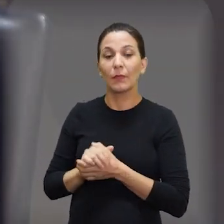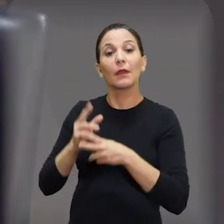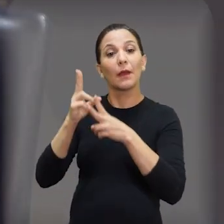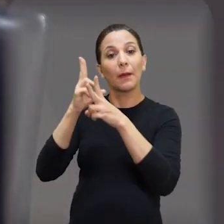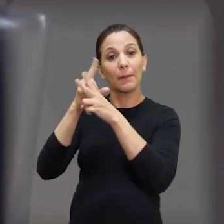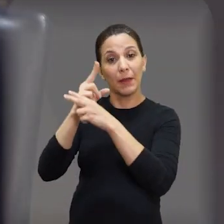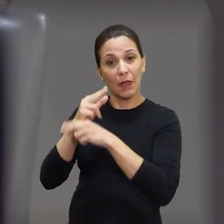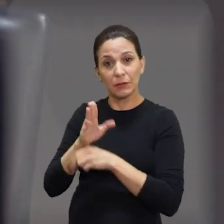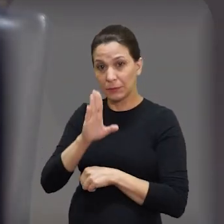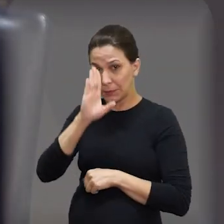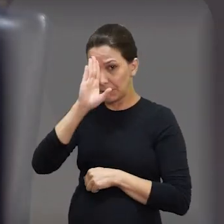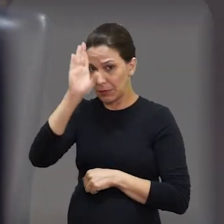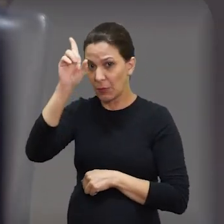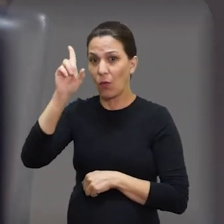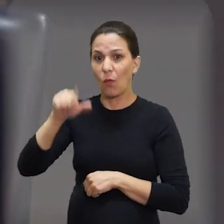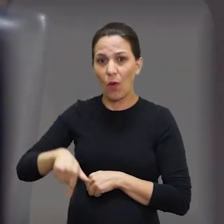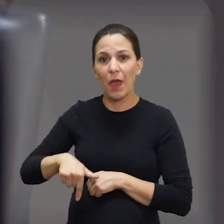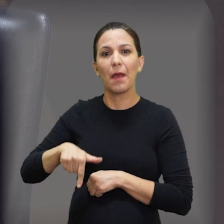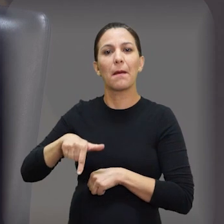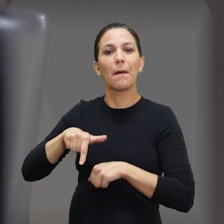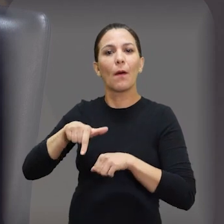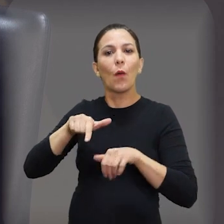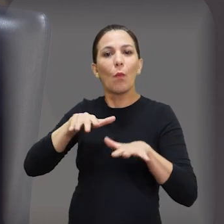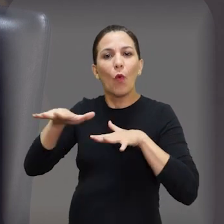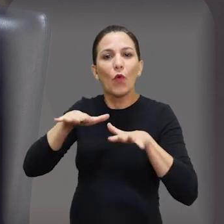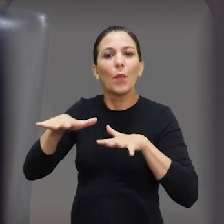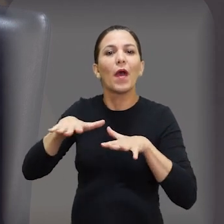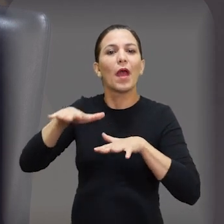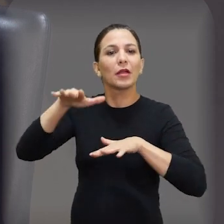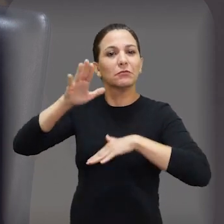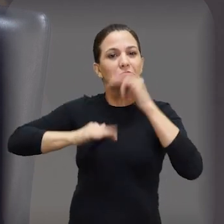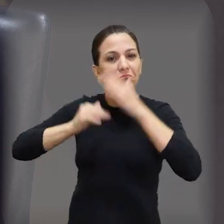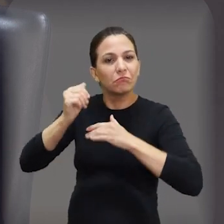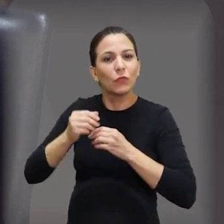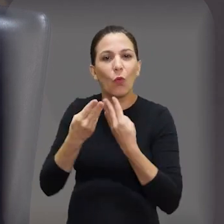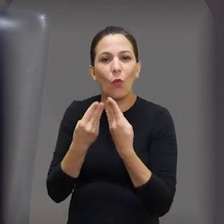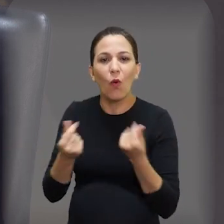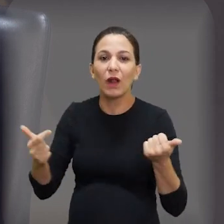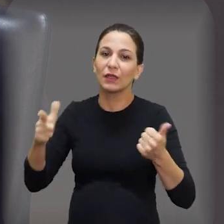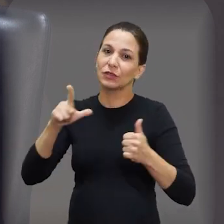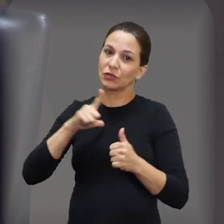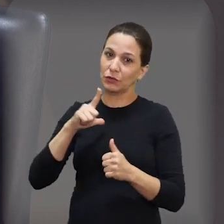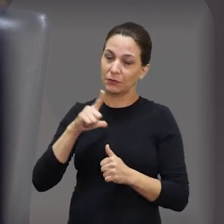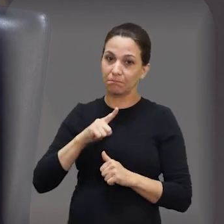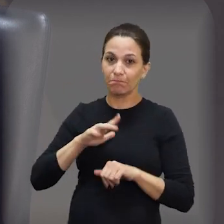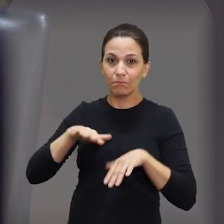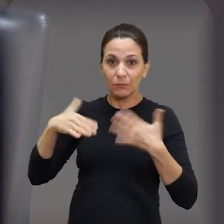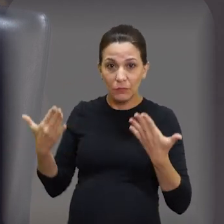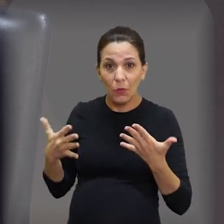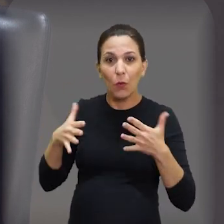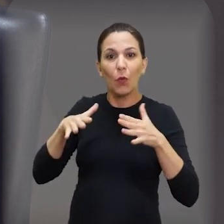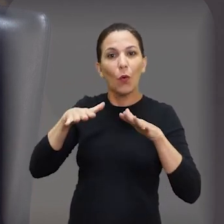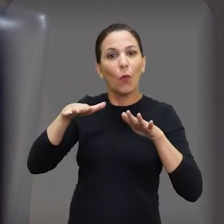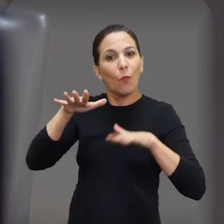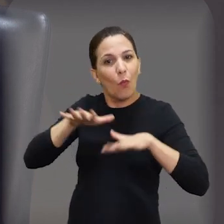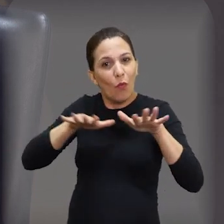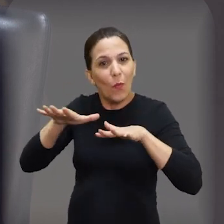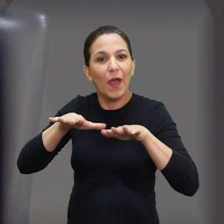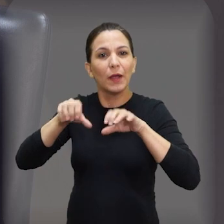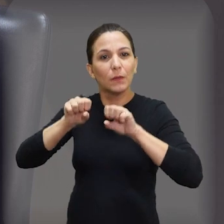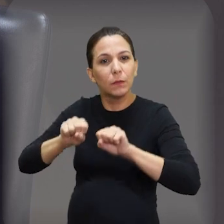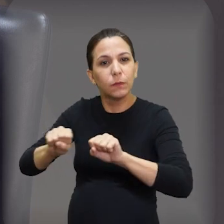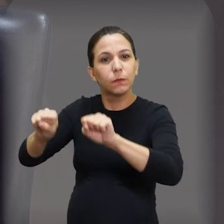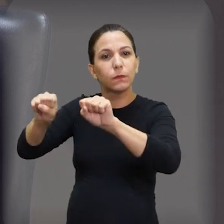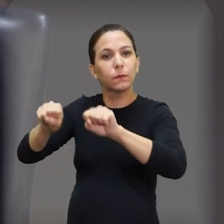a gente preconiza principalmente a qualidade do movimento, não a quantidade. Então são exercícios com